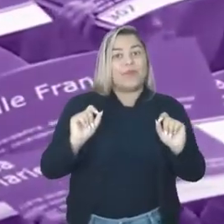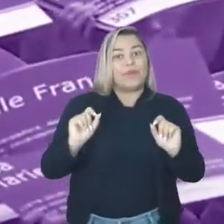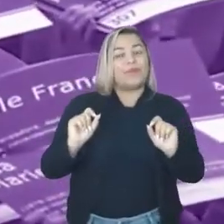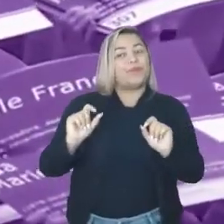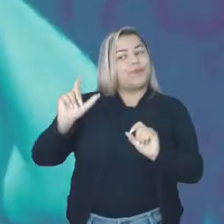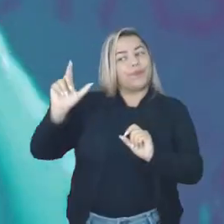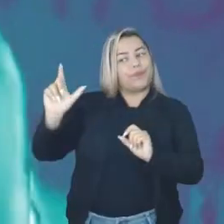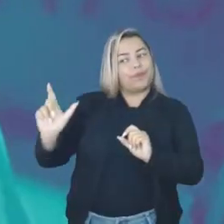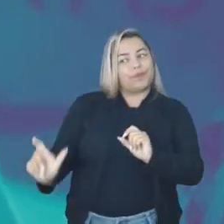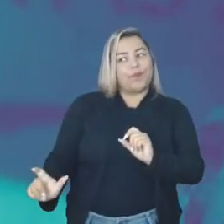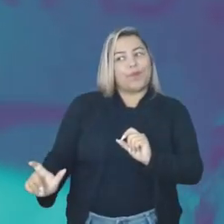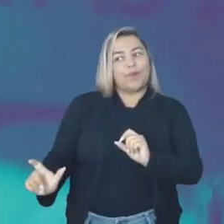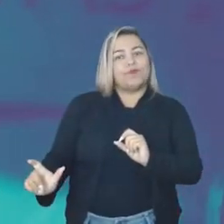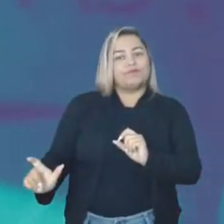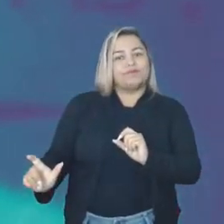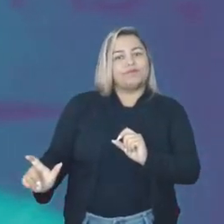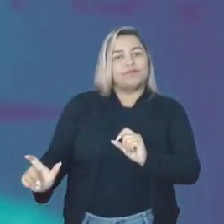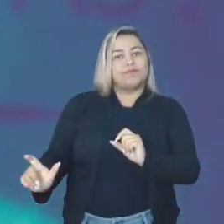acontecer.